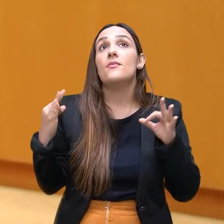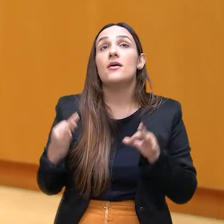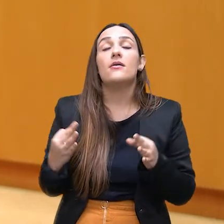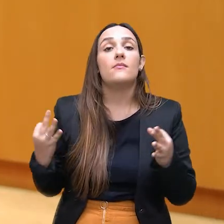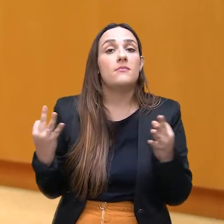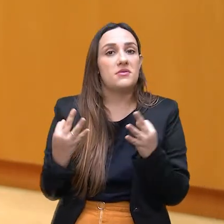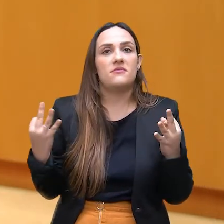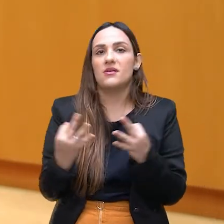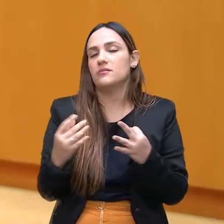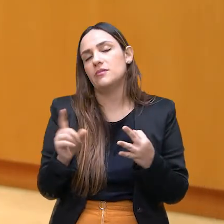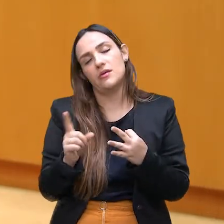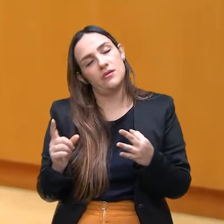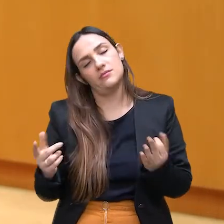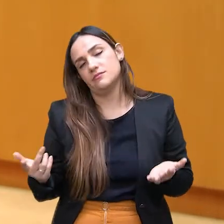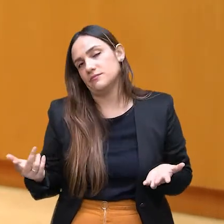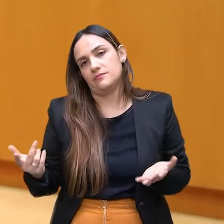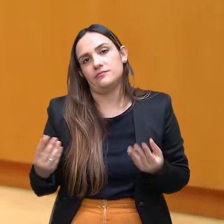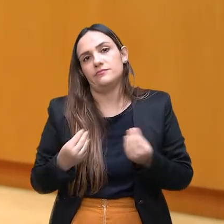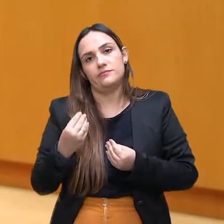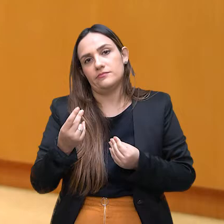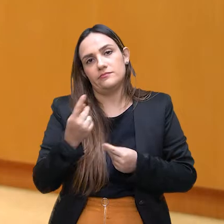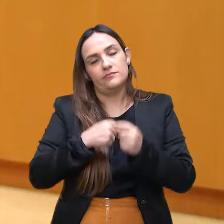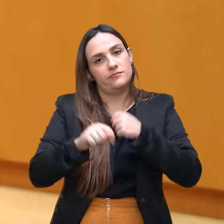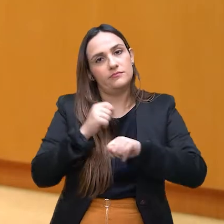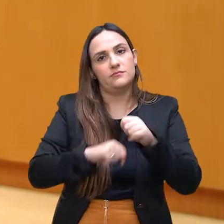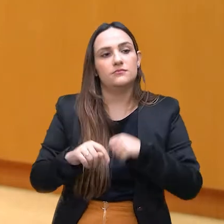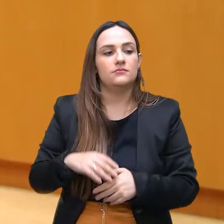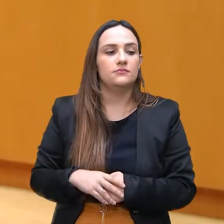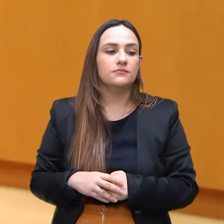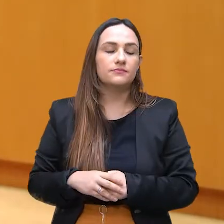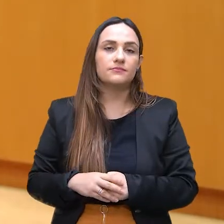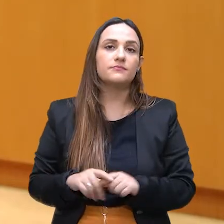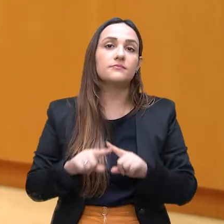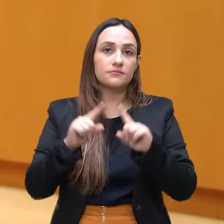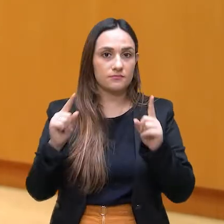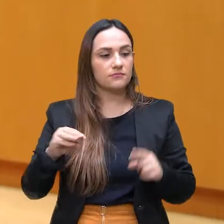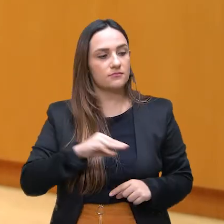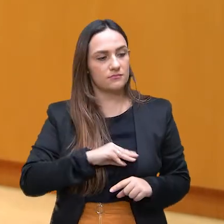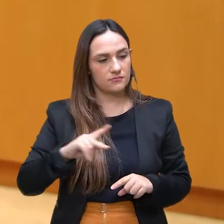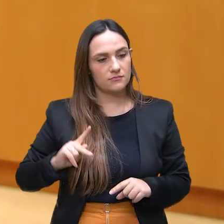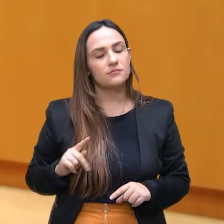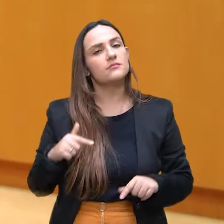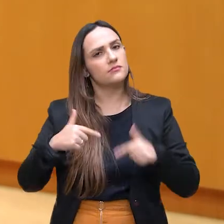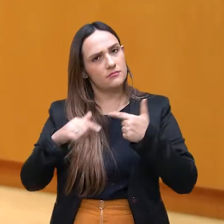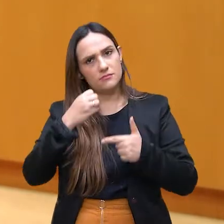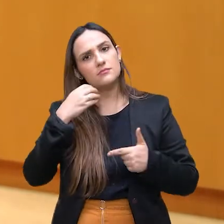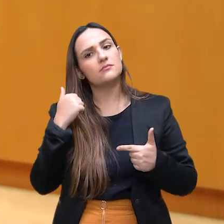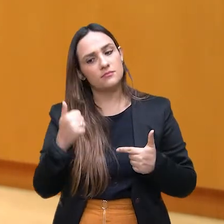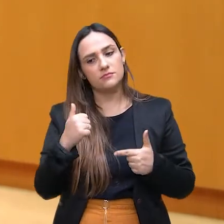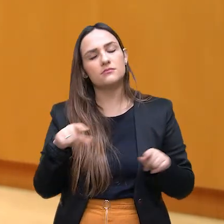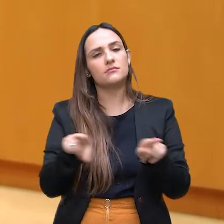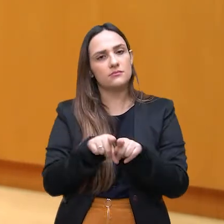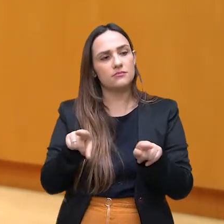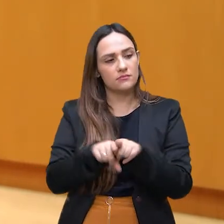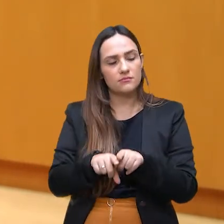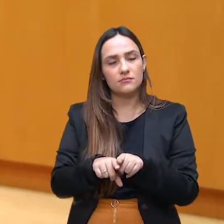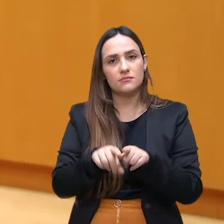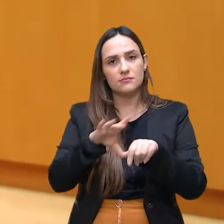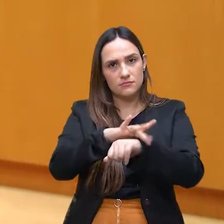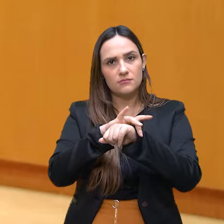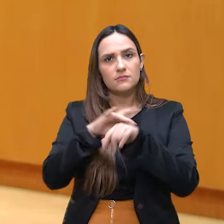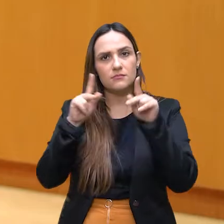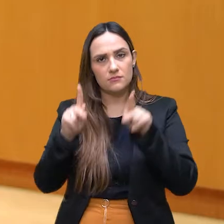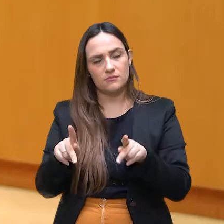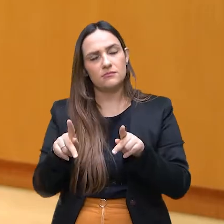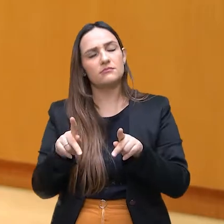necessário, até por impedimento de ordem econômica. Mas o Ministério Público funciona muito bem, a Defensoria funciona